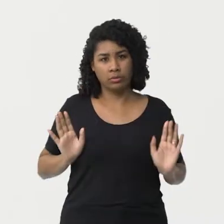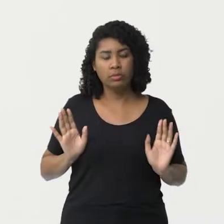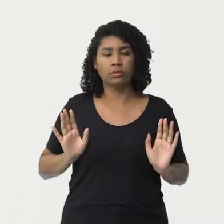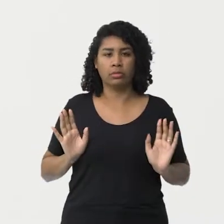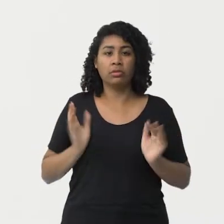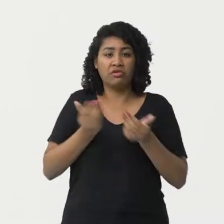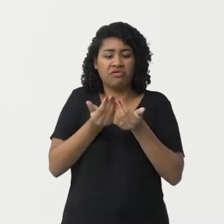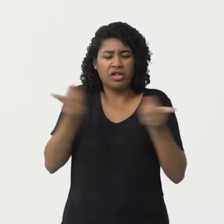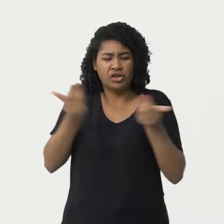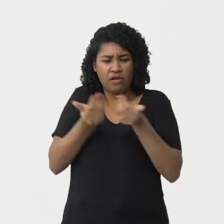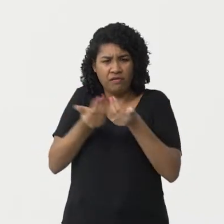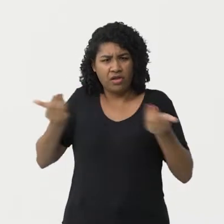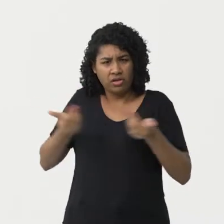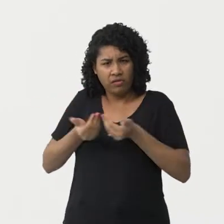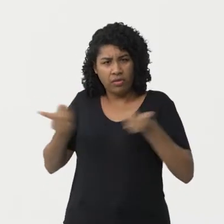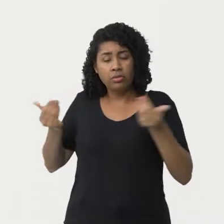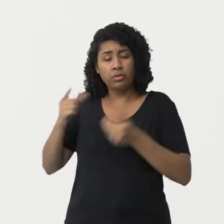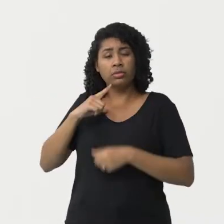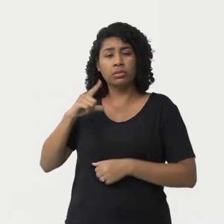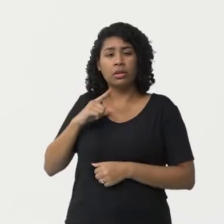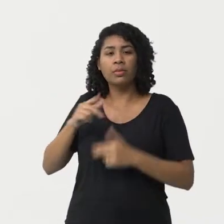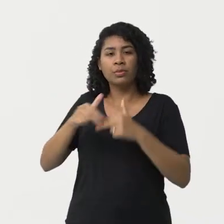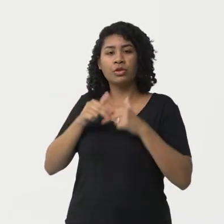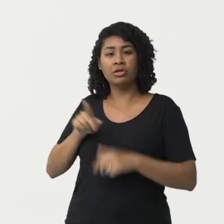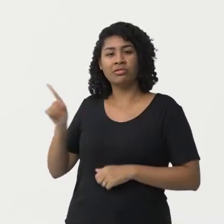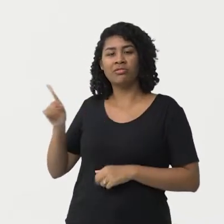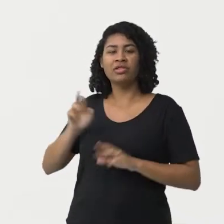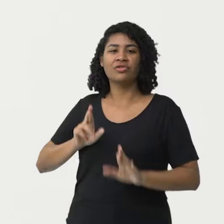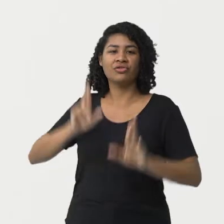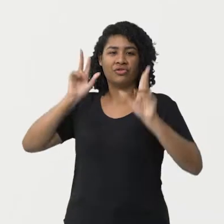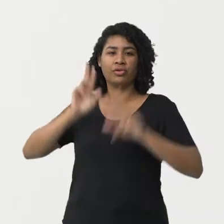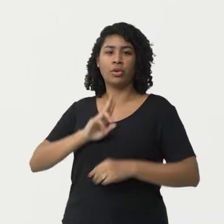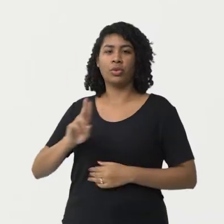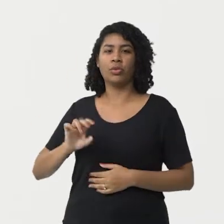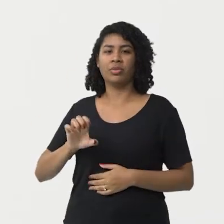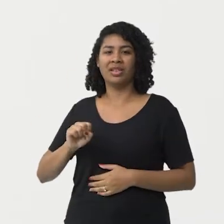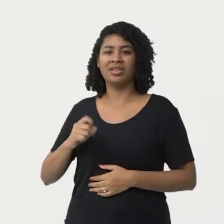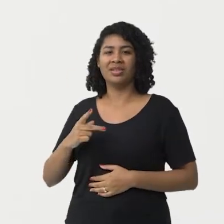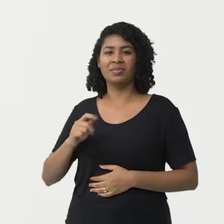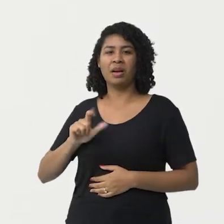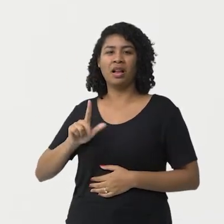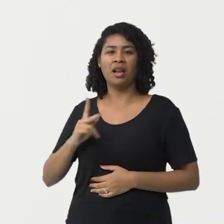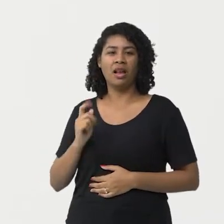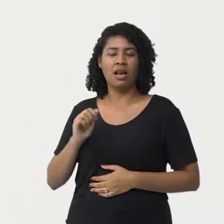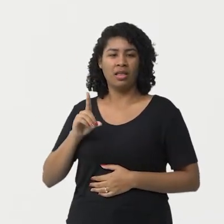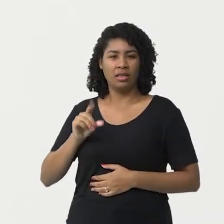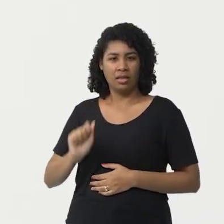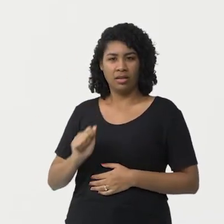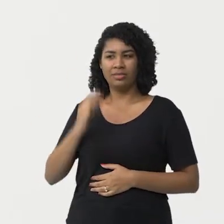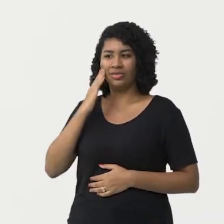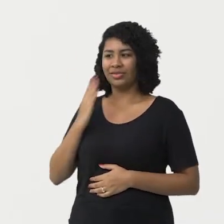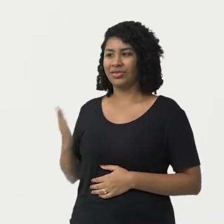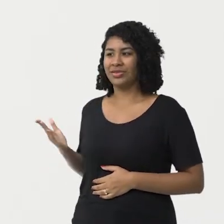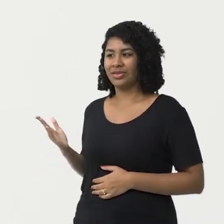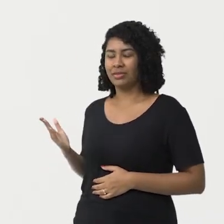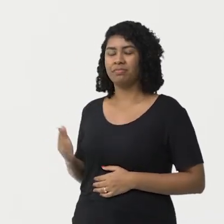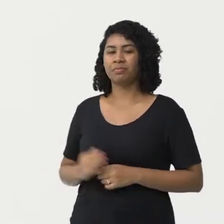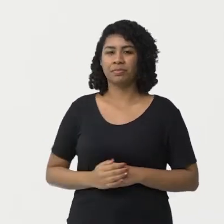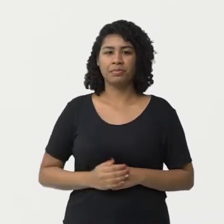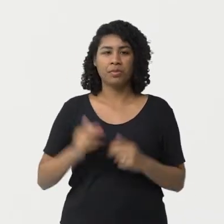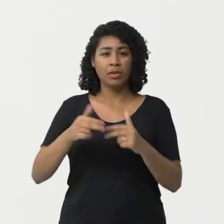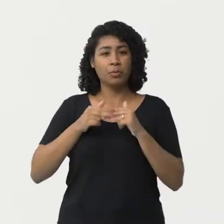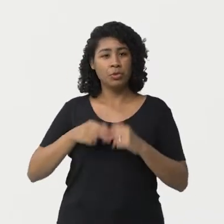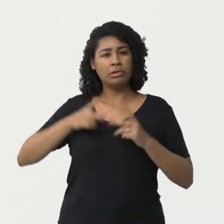com que a vegetação, olha só, ocorra de forma espalhada, de forma esparsa. E aquelas